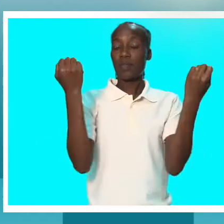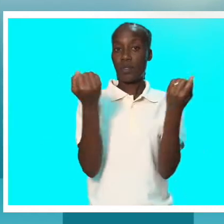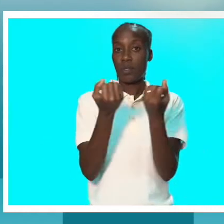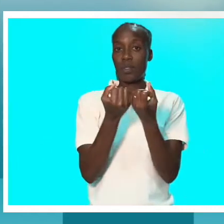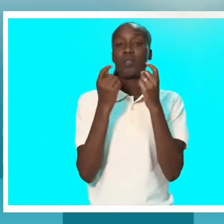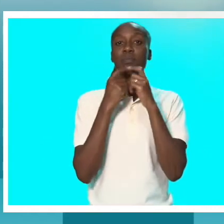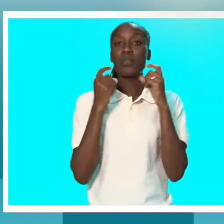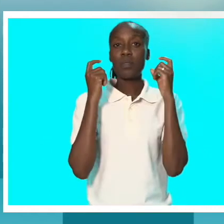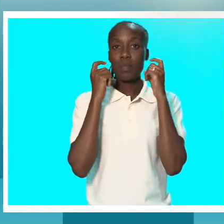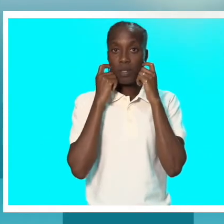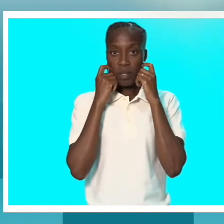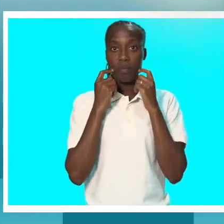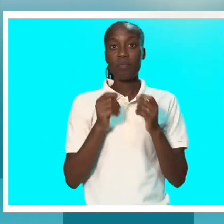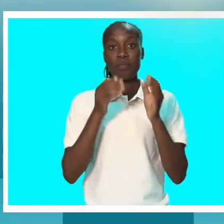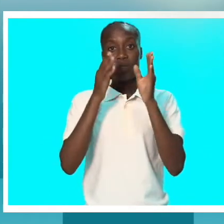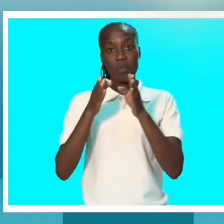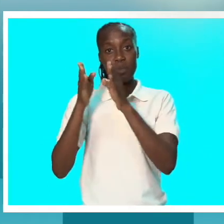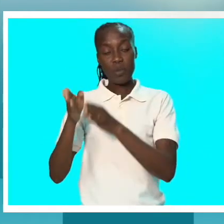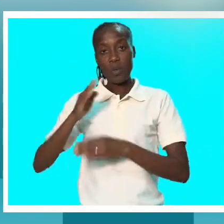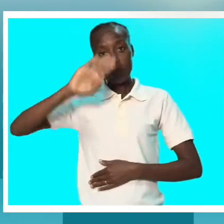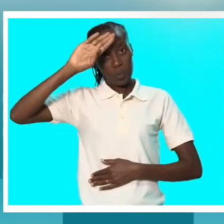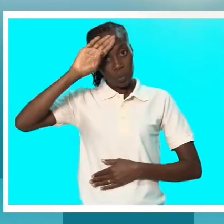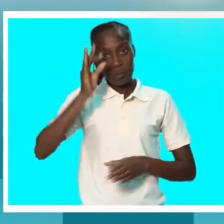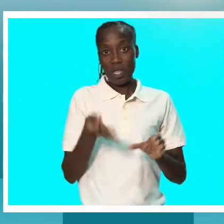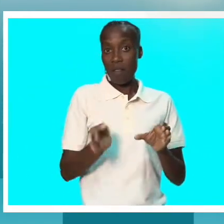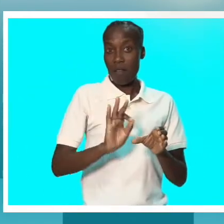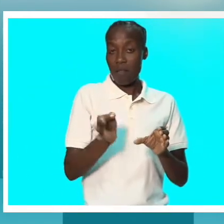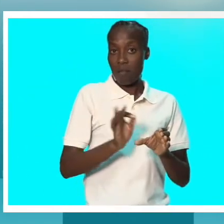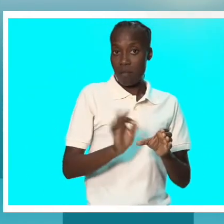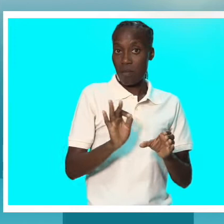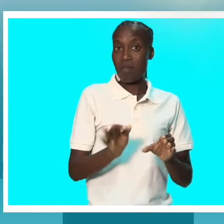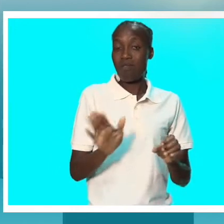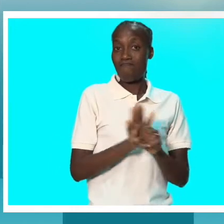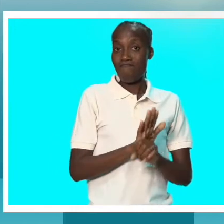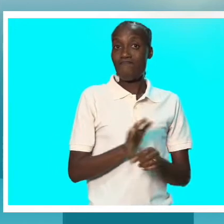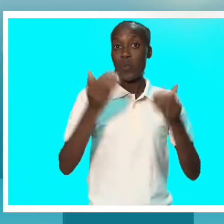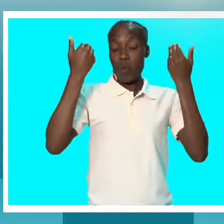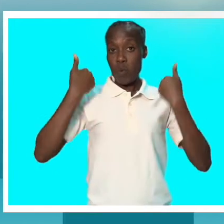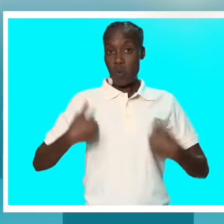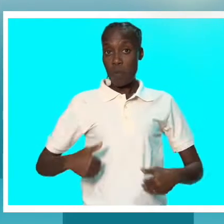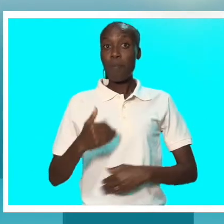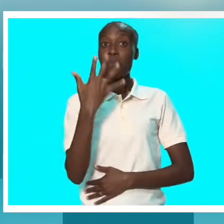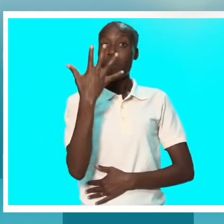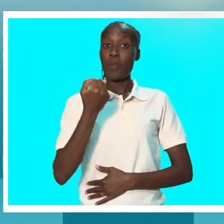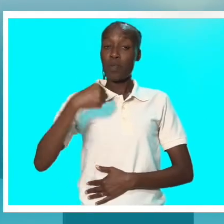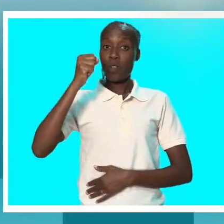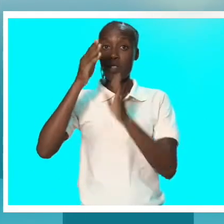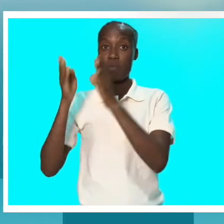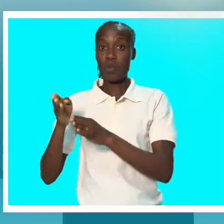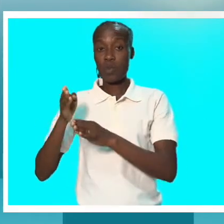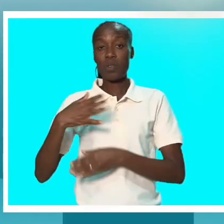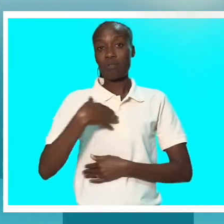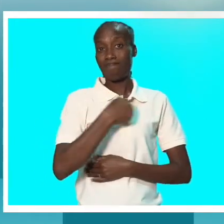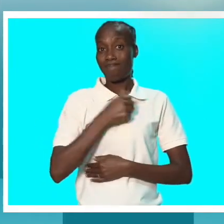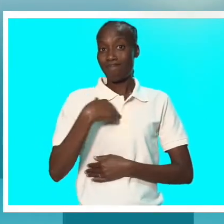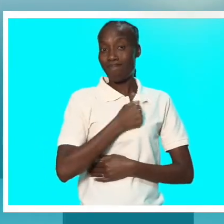De acordo com a Amodhia, a Associação Moçambicana de Diabéticos, anualmente 5 milhões de doentes de diabetes